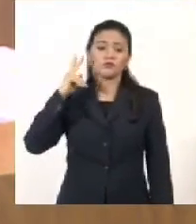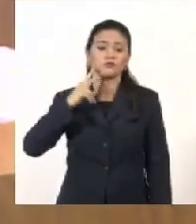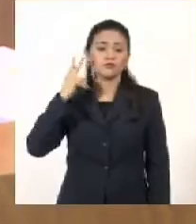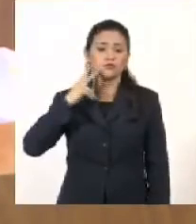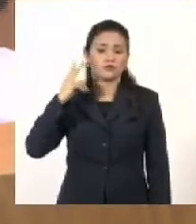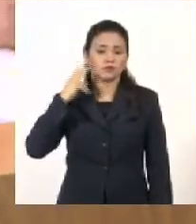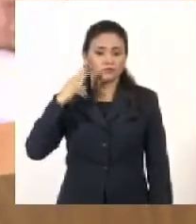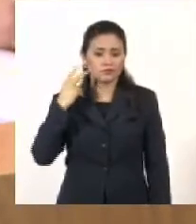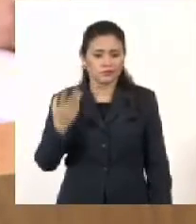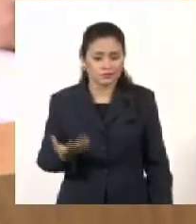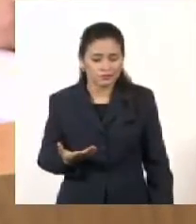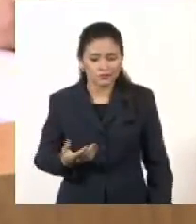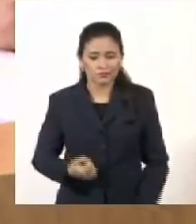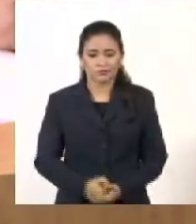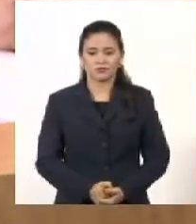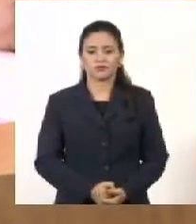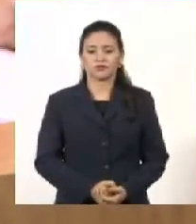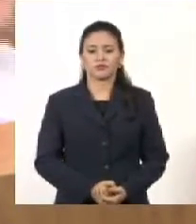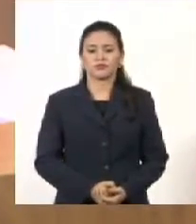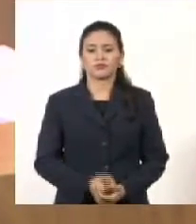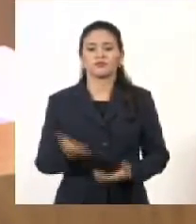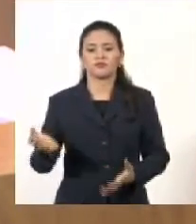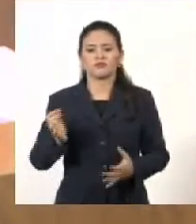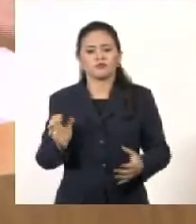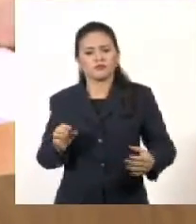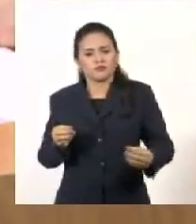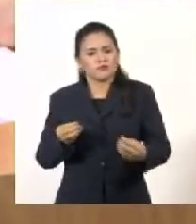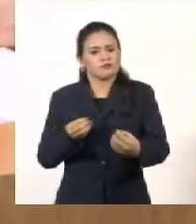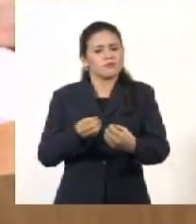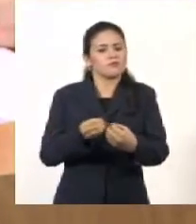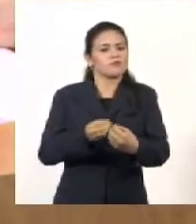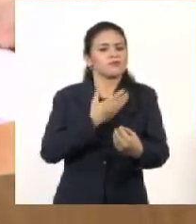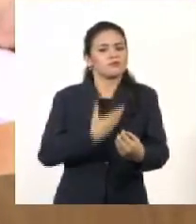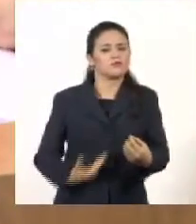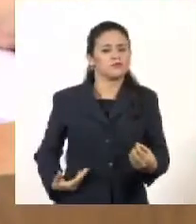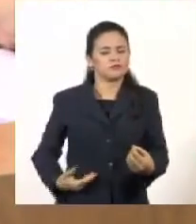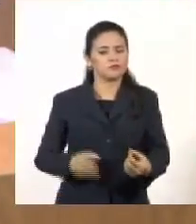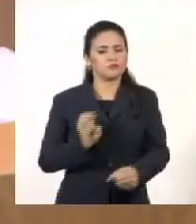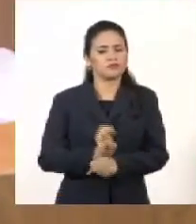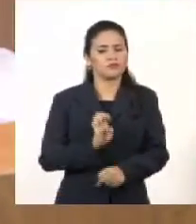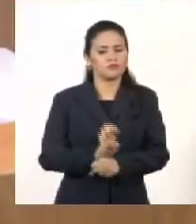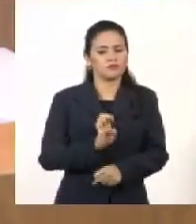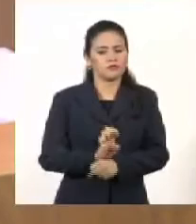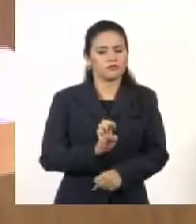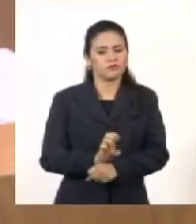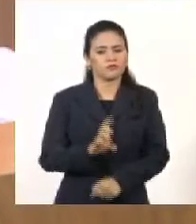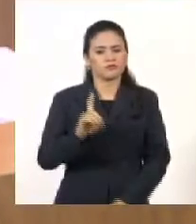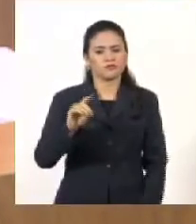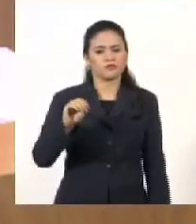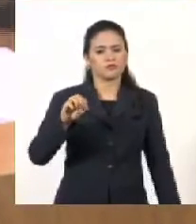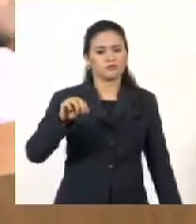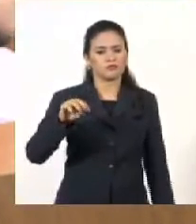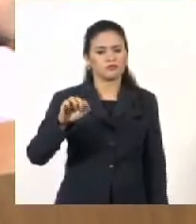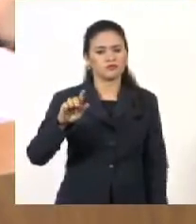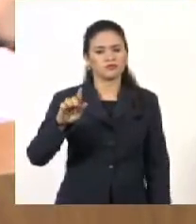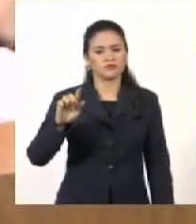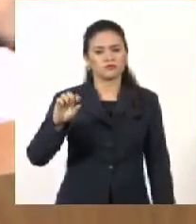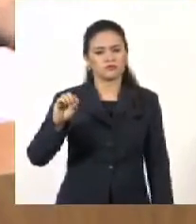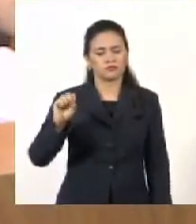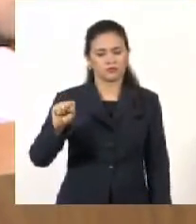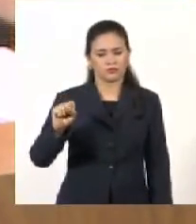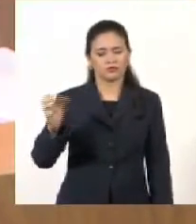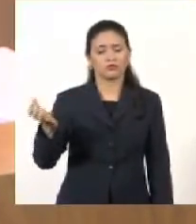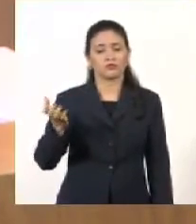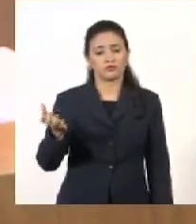tentar se aproximar do governo do Estado, o deputado Domingos Erinaldo faz a filiação da mulher dele, a